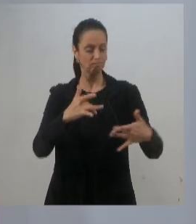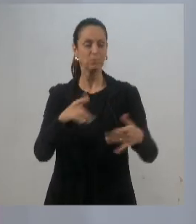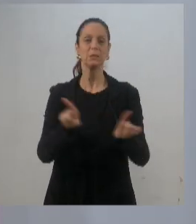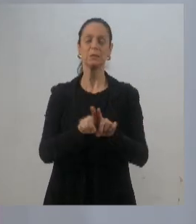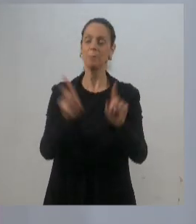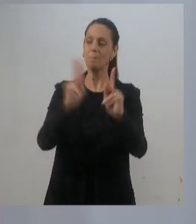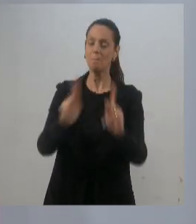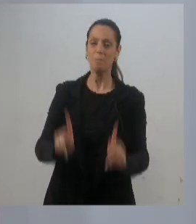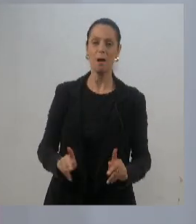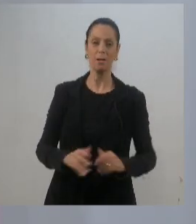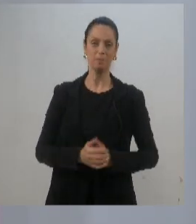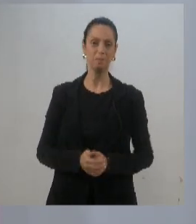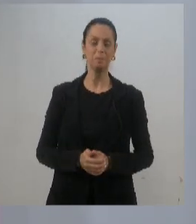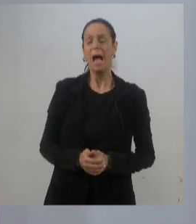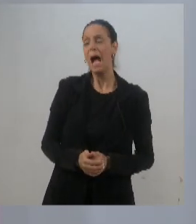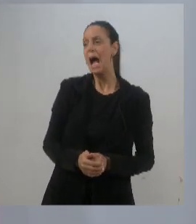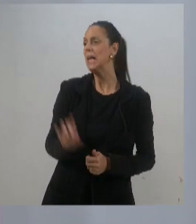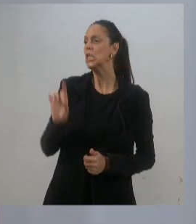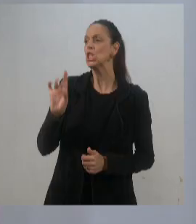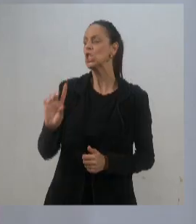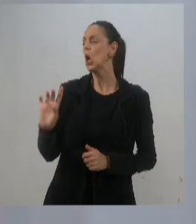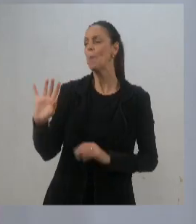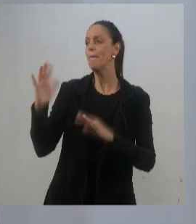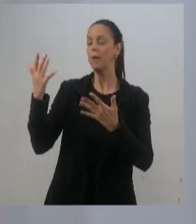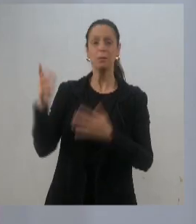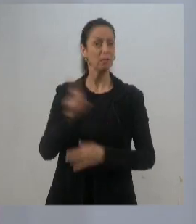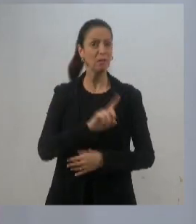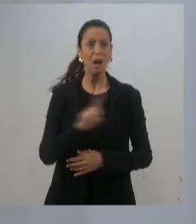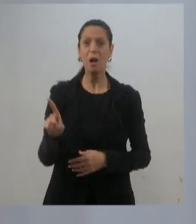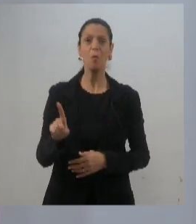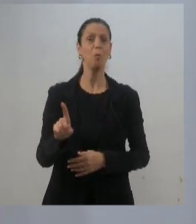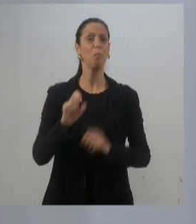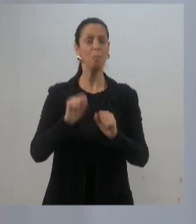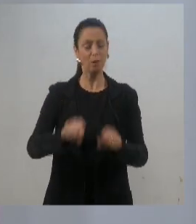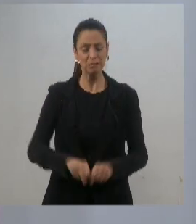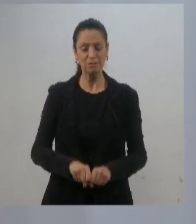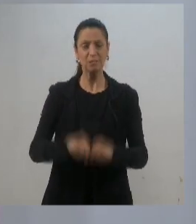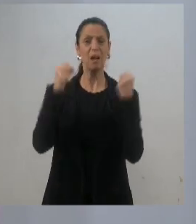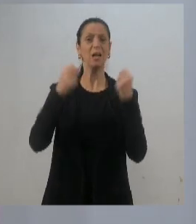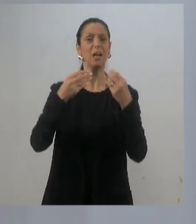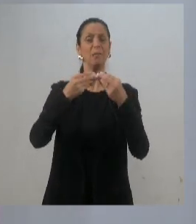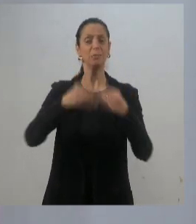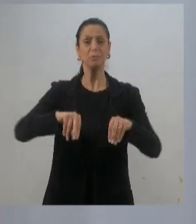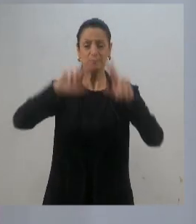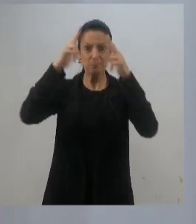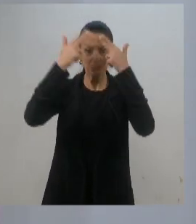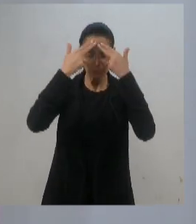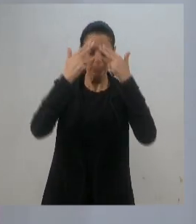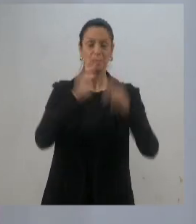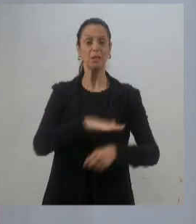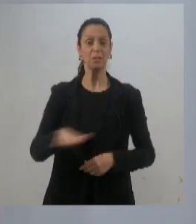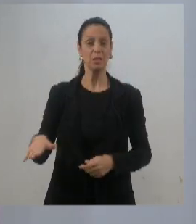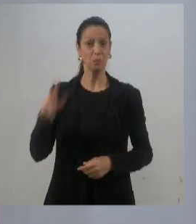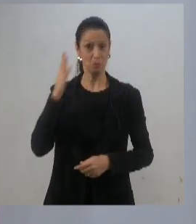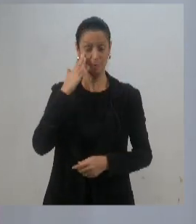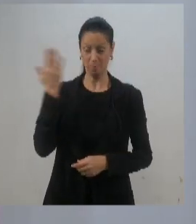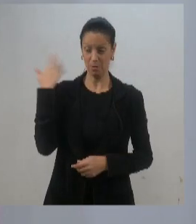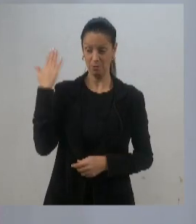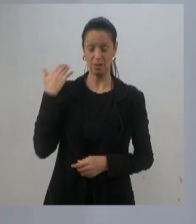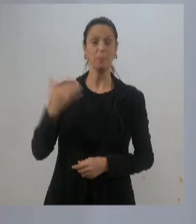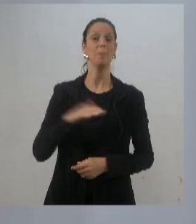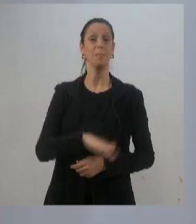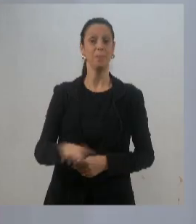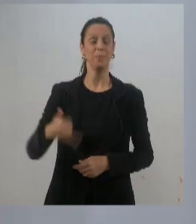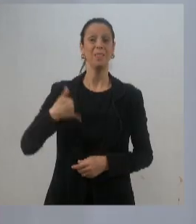pacíficos. É uma situação... Gente, o estrago que isso pode fazer, e com certeza faz. Eu vou falar para vocês que teve uma criança aqui de